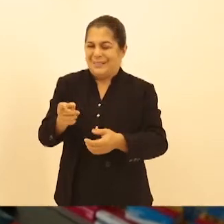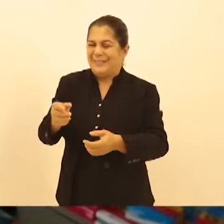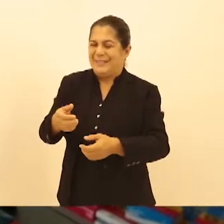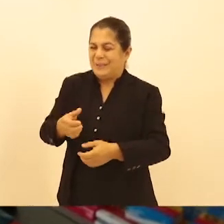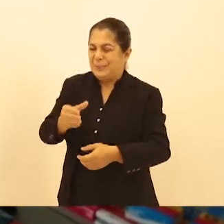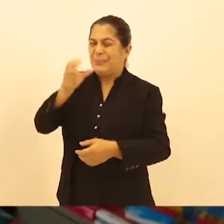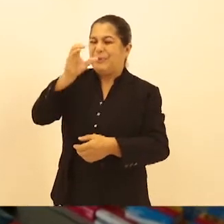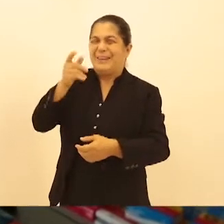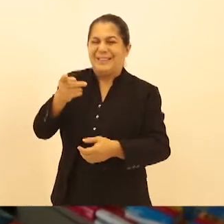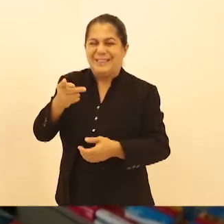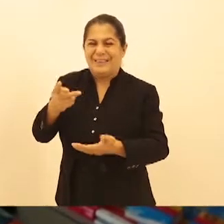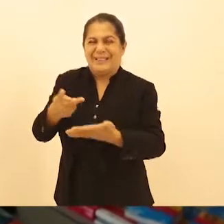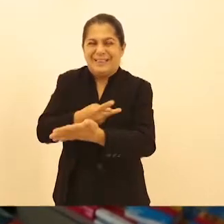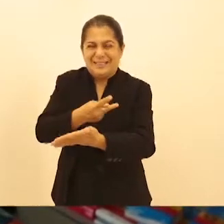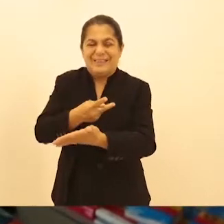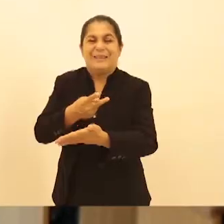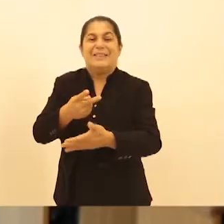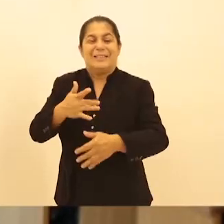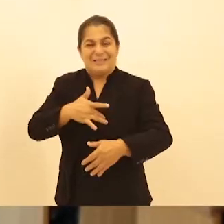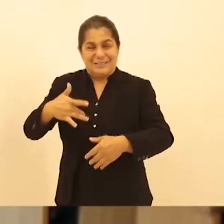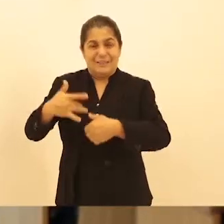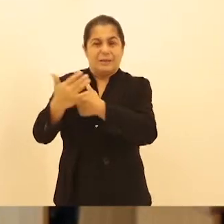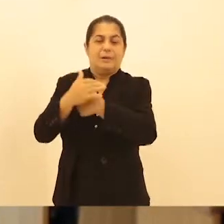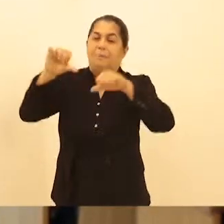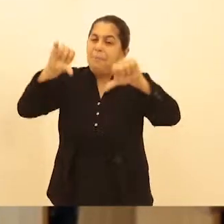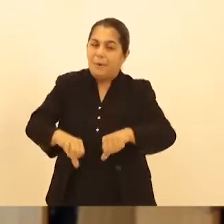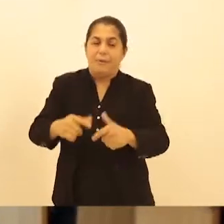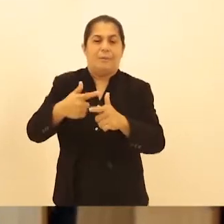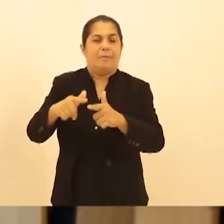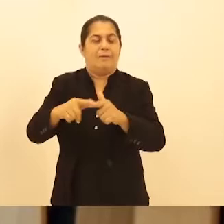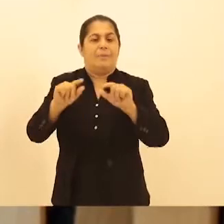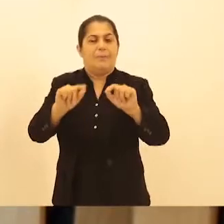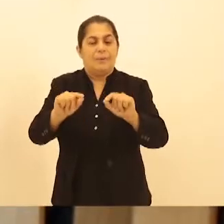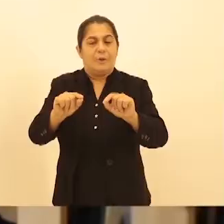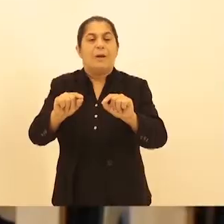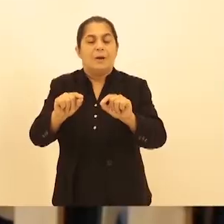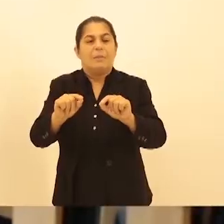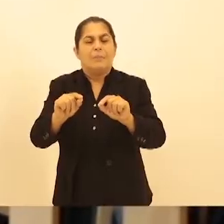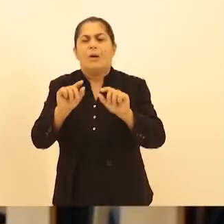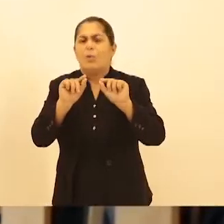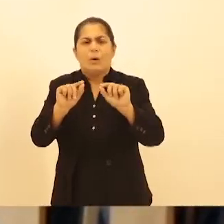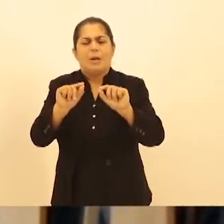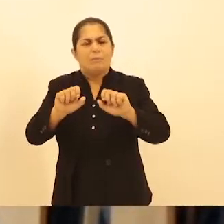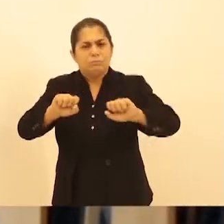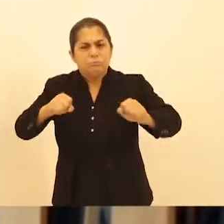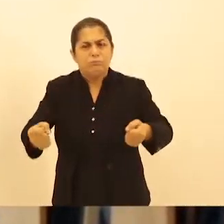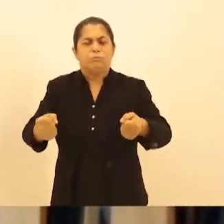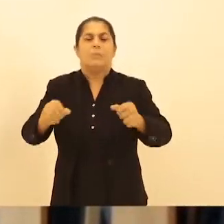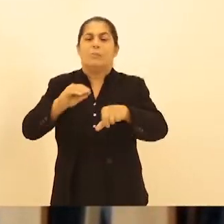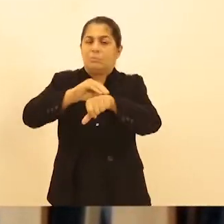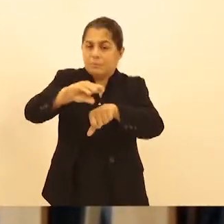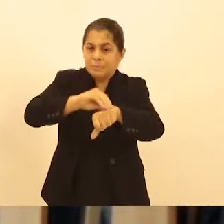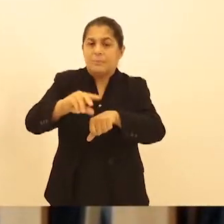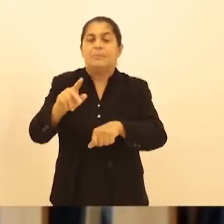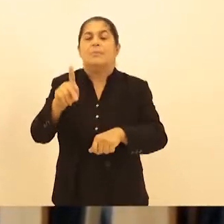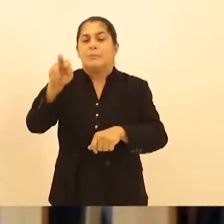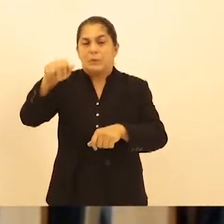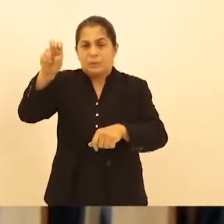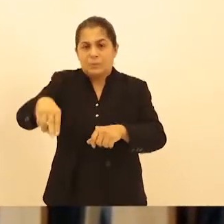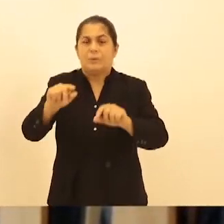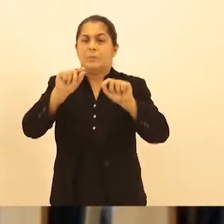vira um grande problema para evitar esse tipo de dor de cabeça o programa de proteção e defesa do consumidor